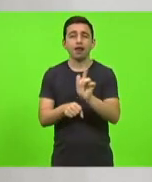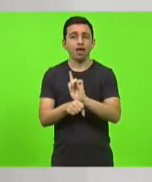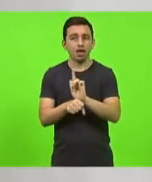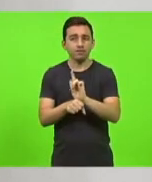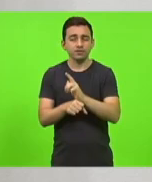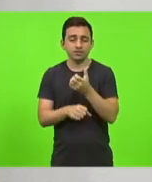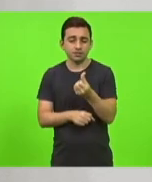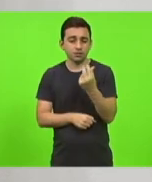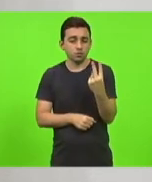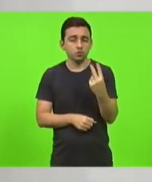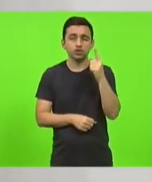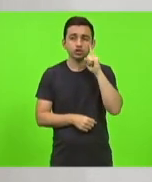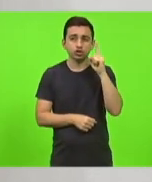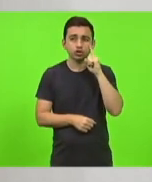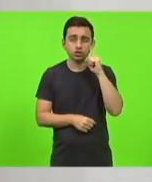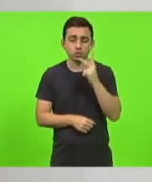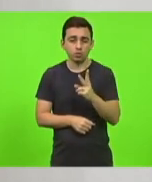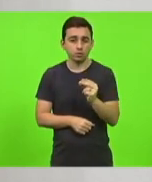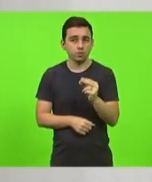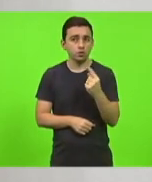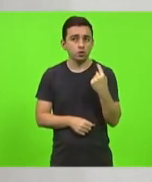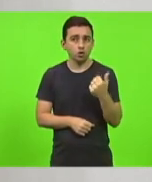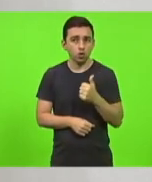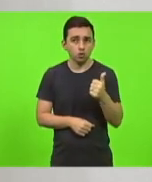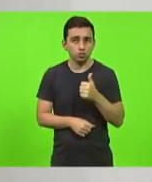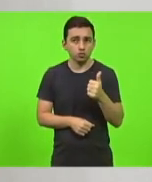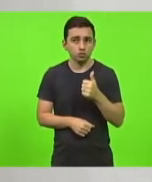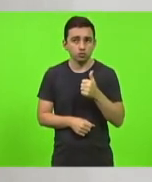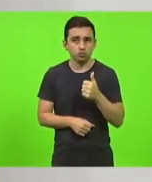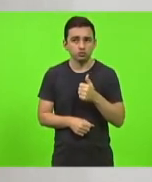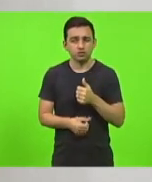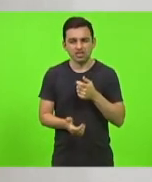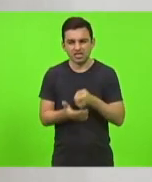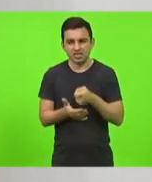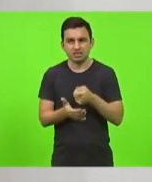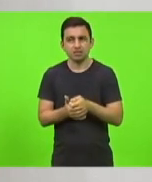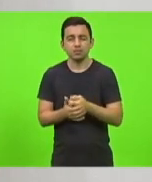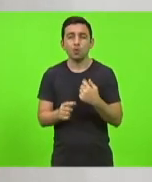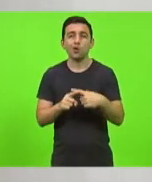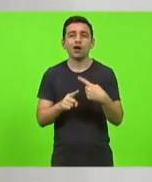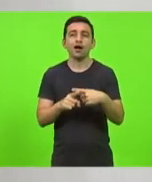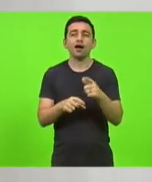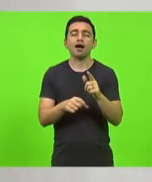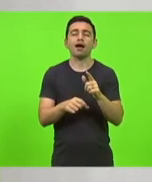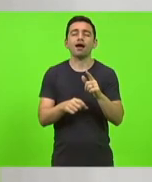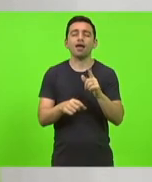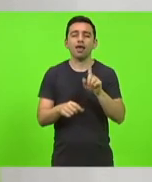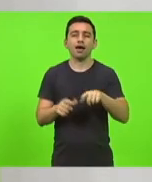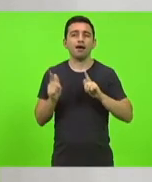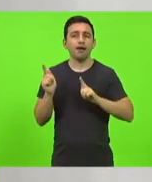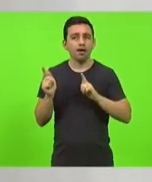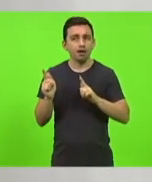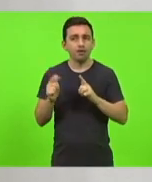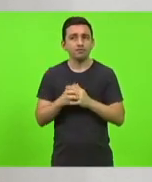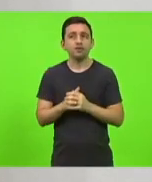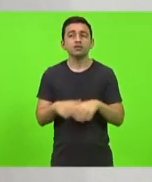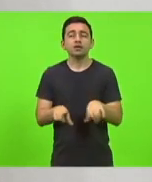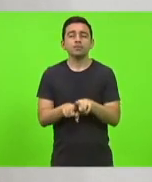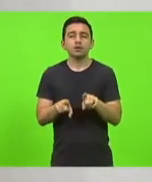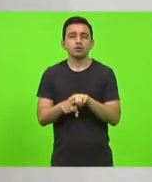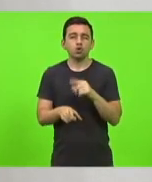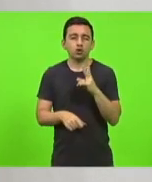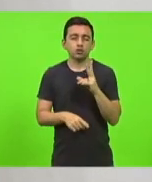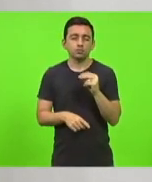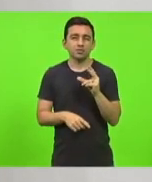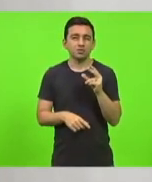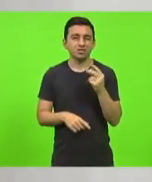2011, se arrancou o piso com a decisão e com a greve. Depois, 2015, se não me falha